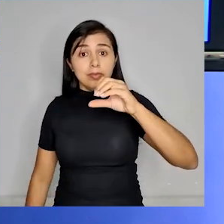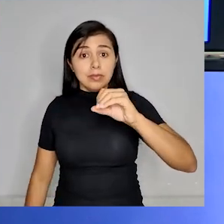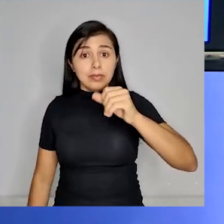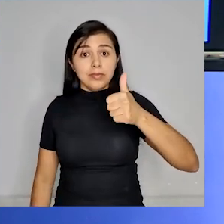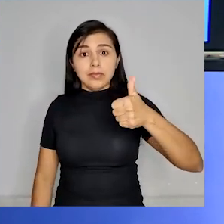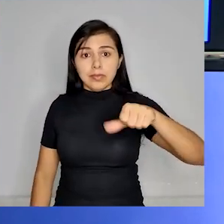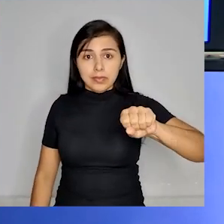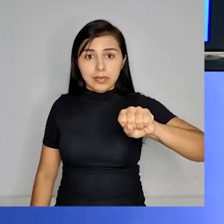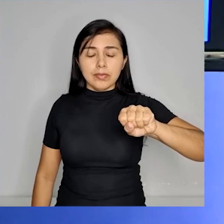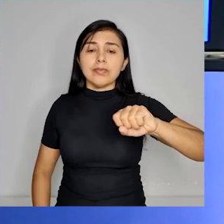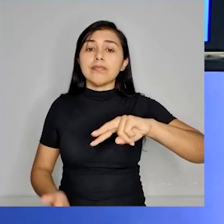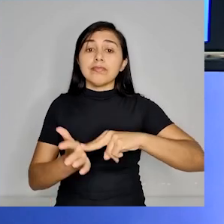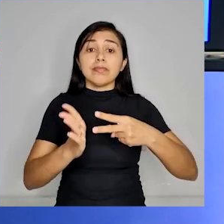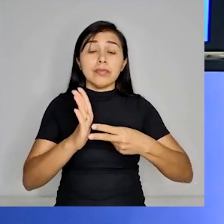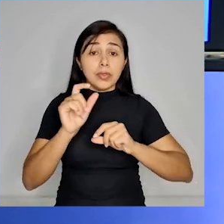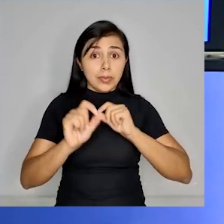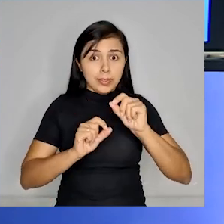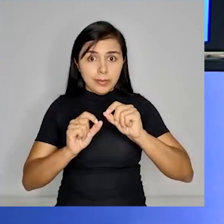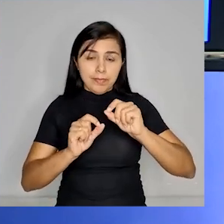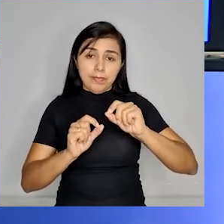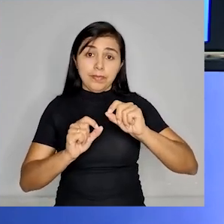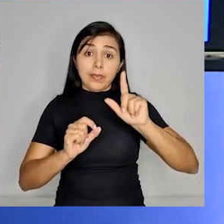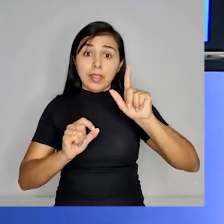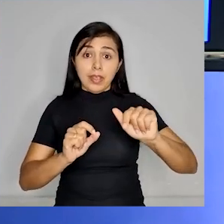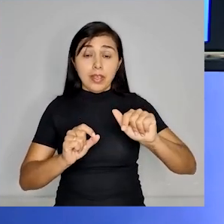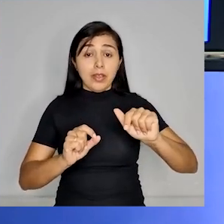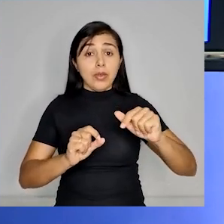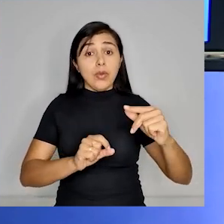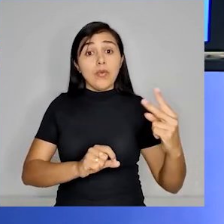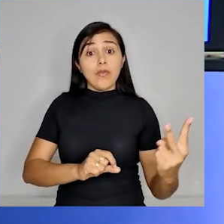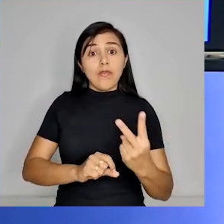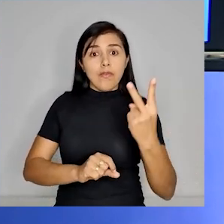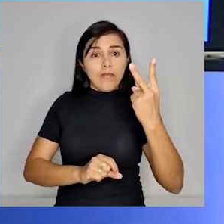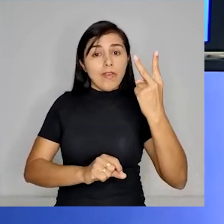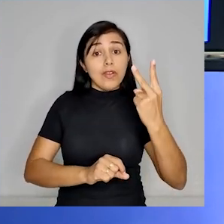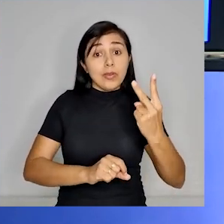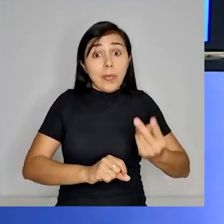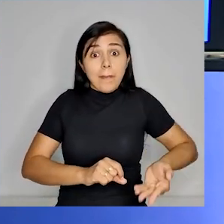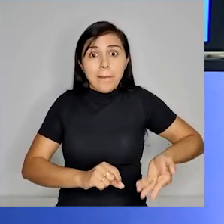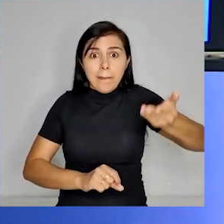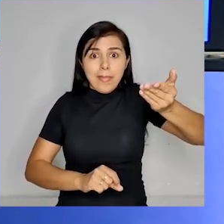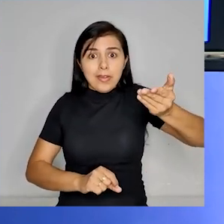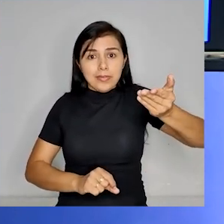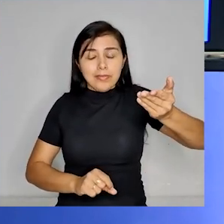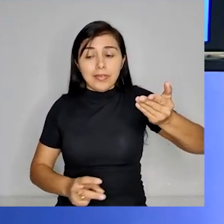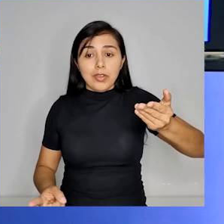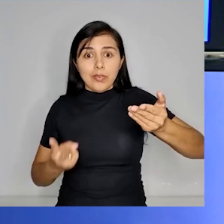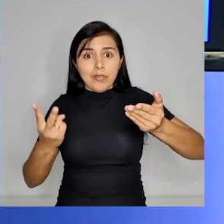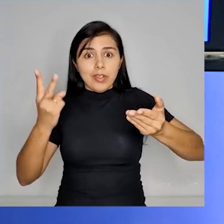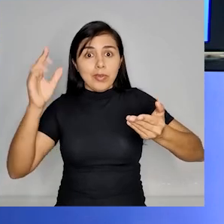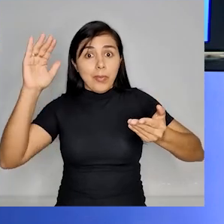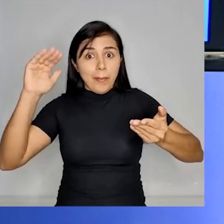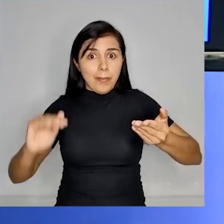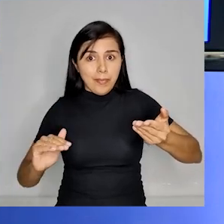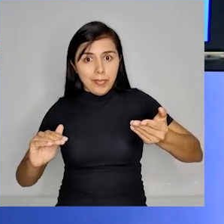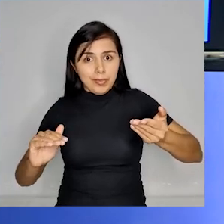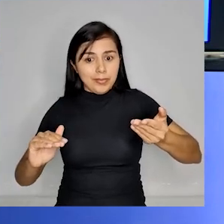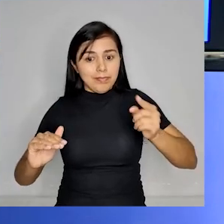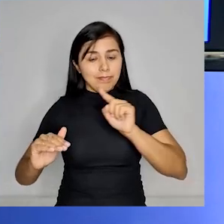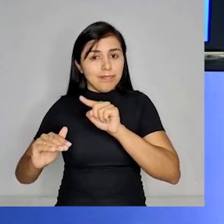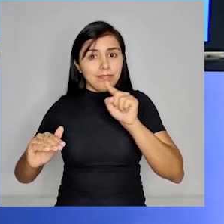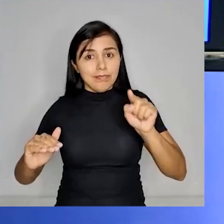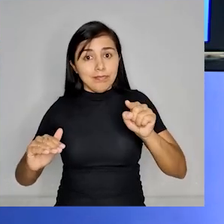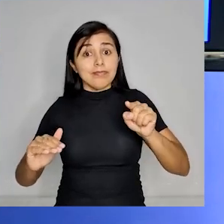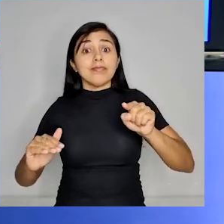só, a amplitude, ela consiste em ser a diferença do maior valor com o menor valor. Então,